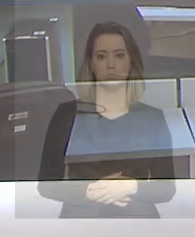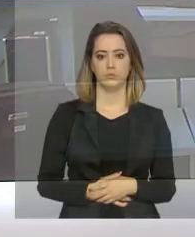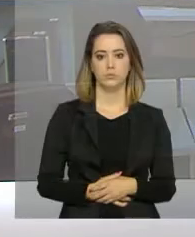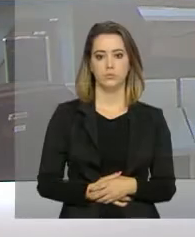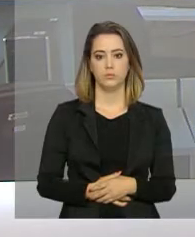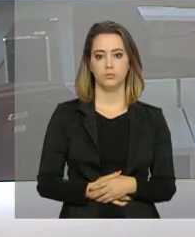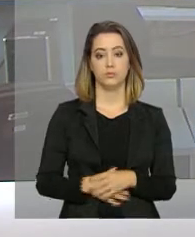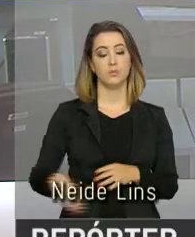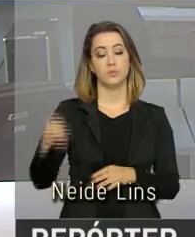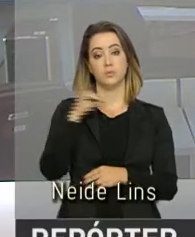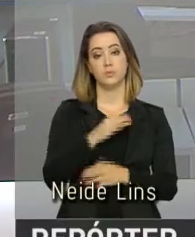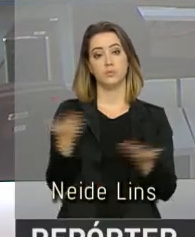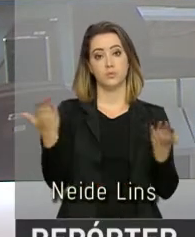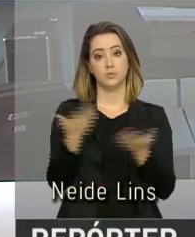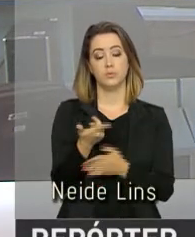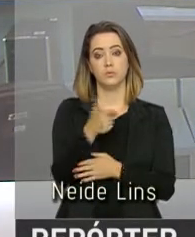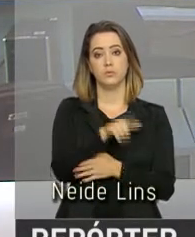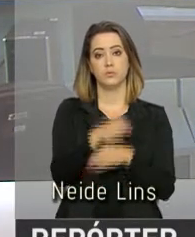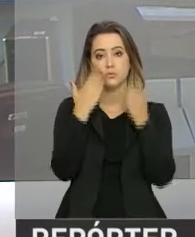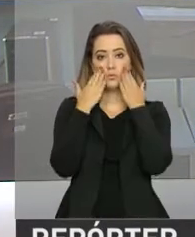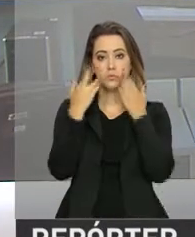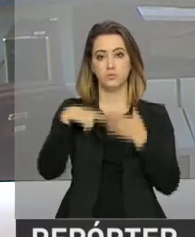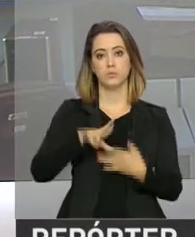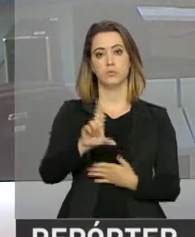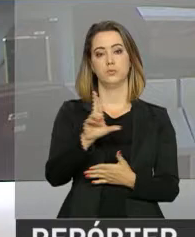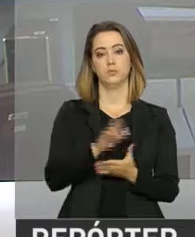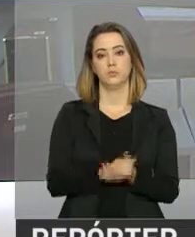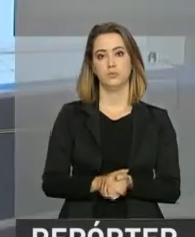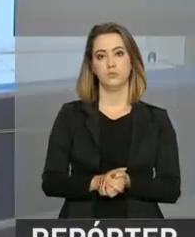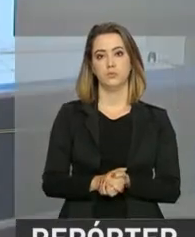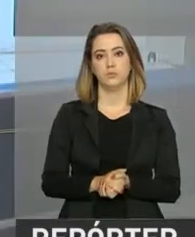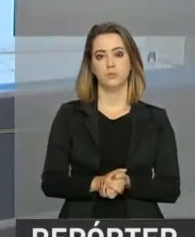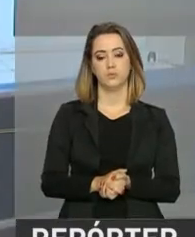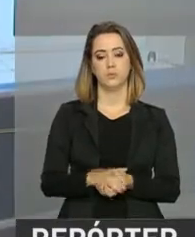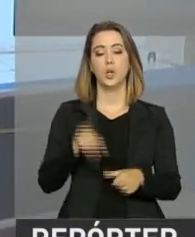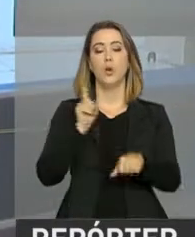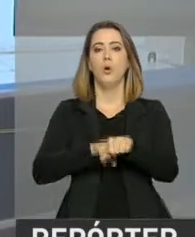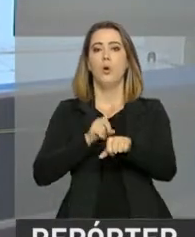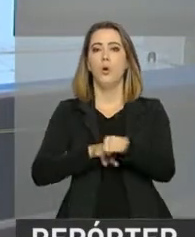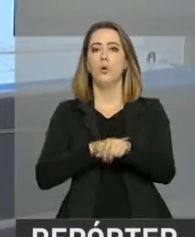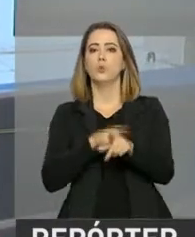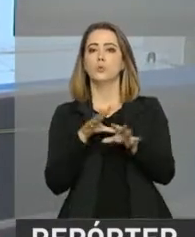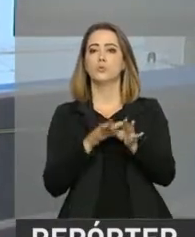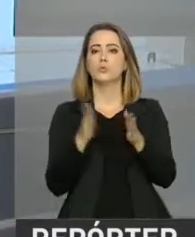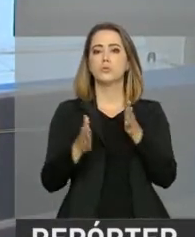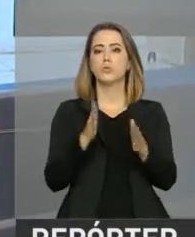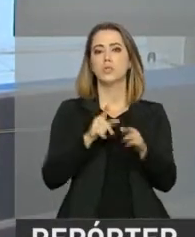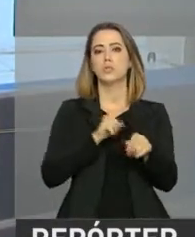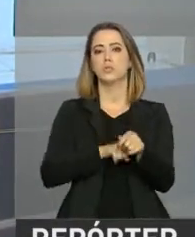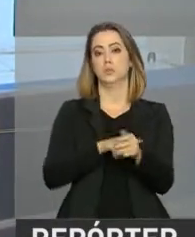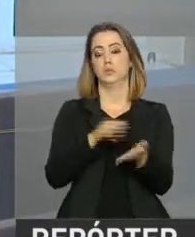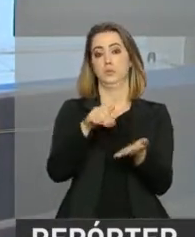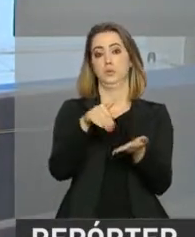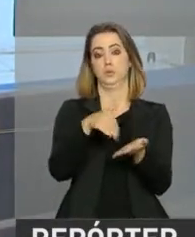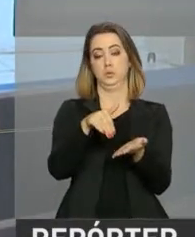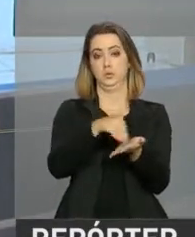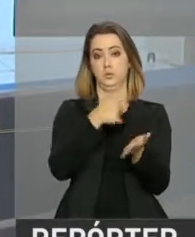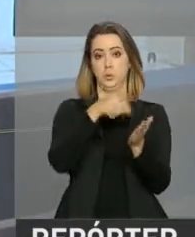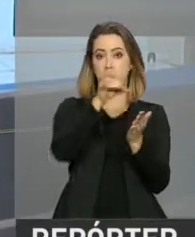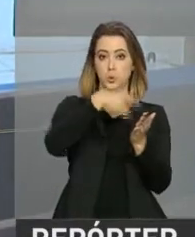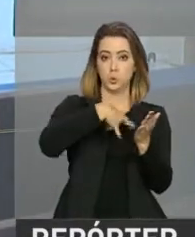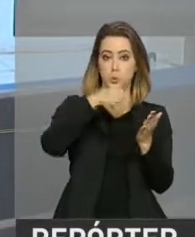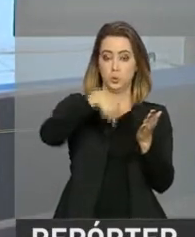o la no ar mais uma edição do repórter nbr foi prorrogado o prazo para o registro de sete anos com